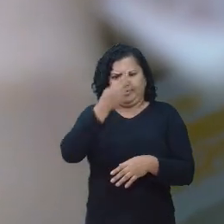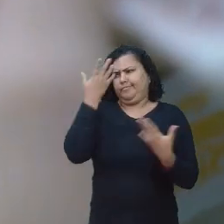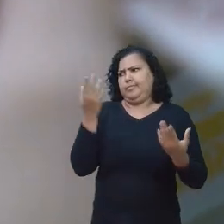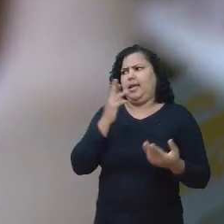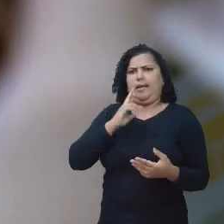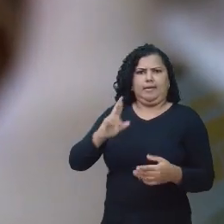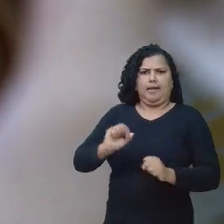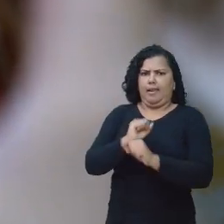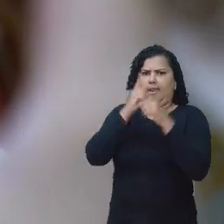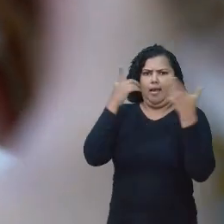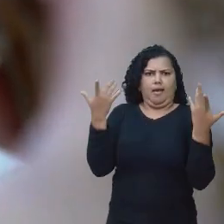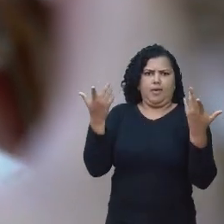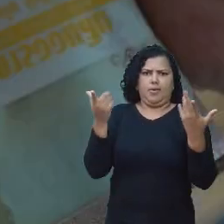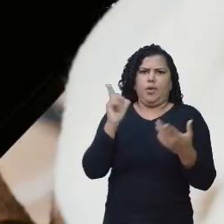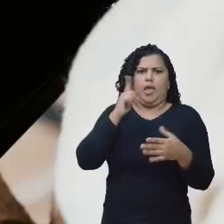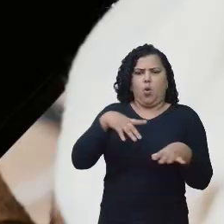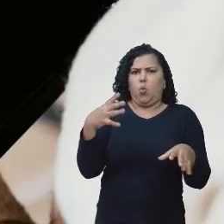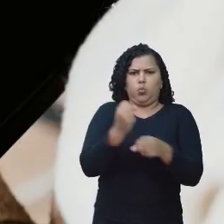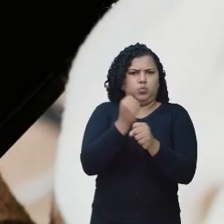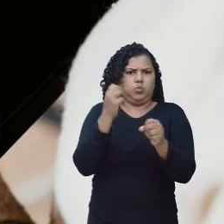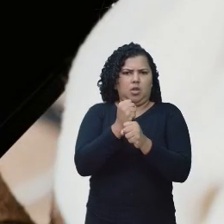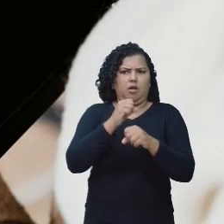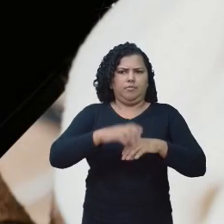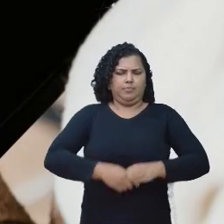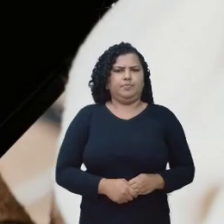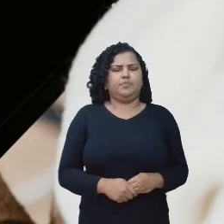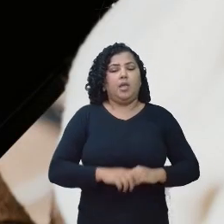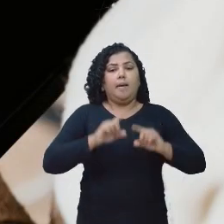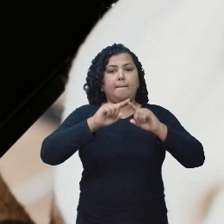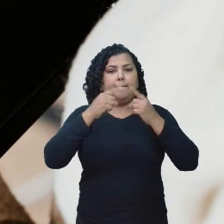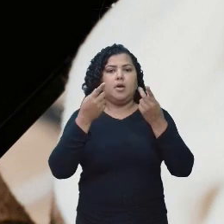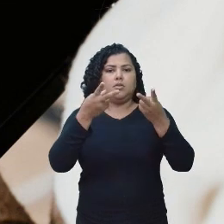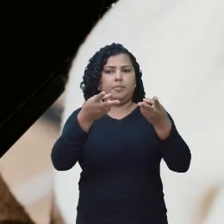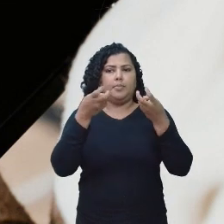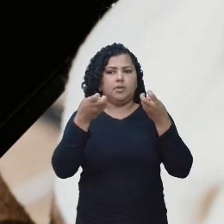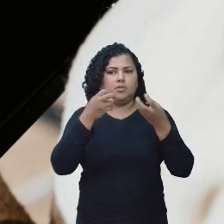contável. A gente conta toda hora, professor. Veja só.